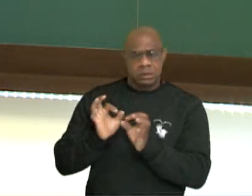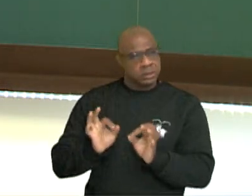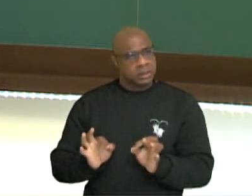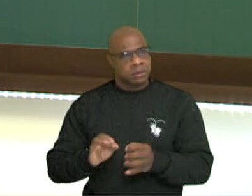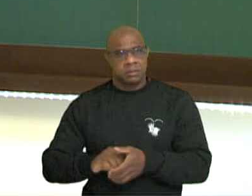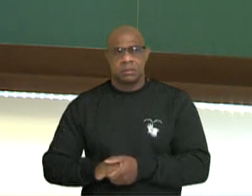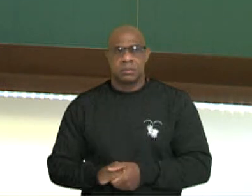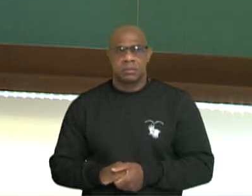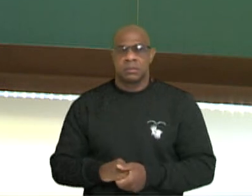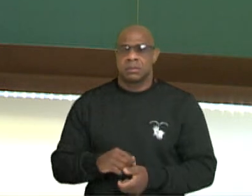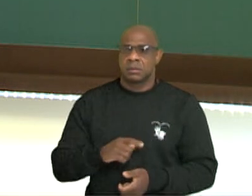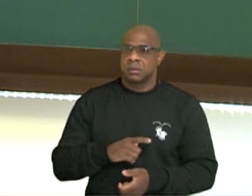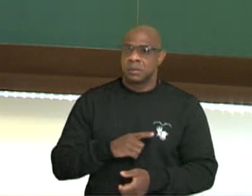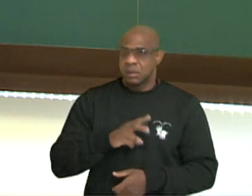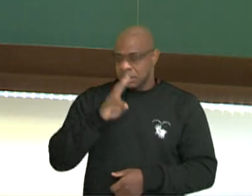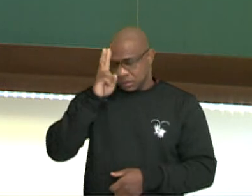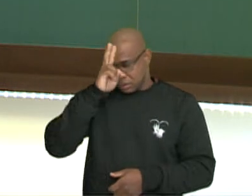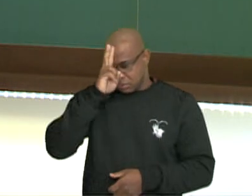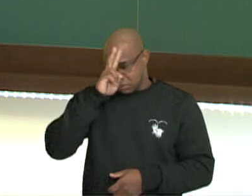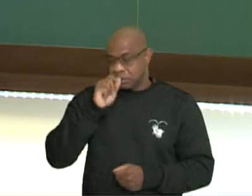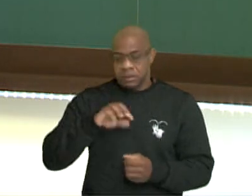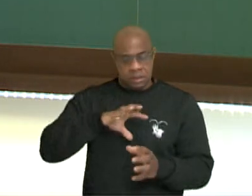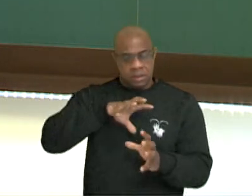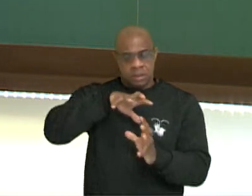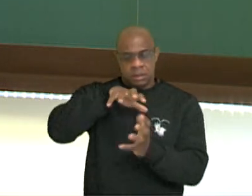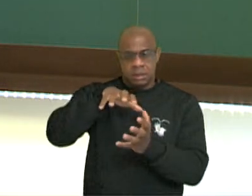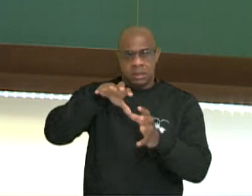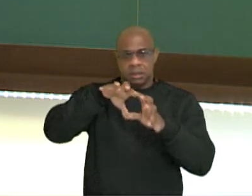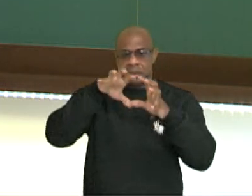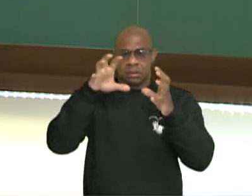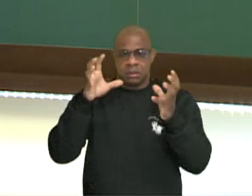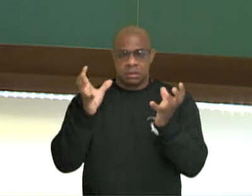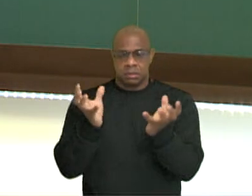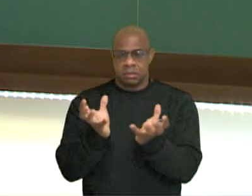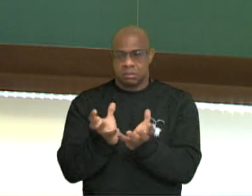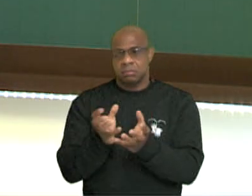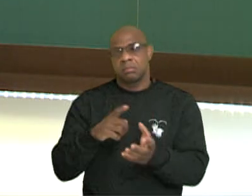Terra é... Isso mesmo! Ela é